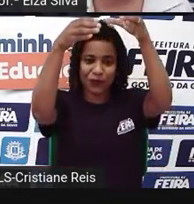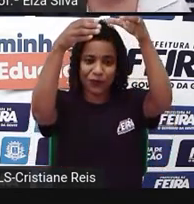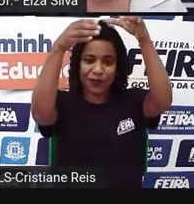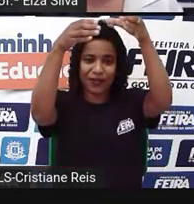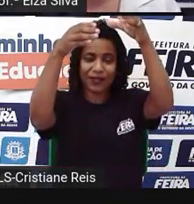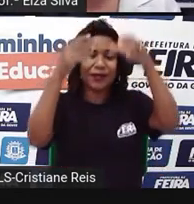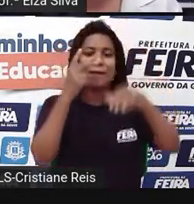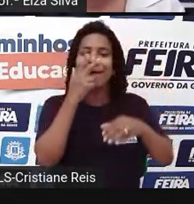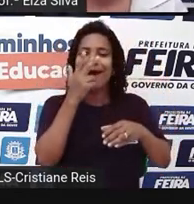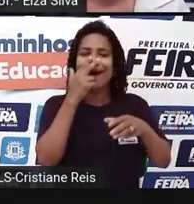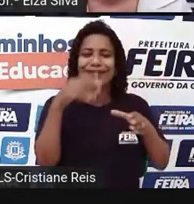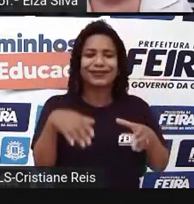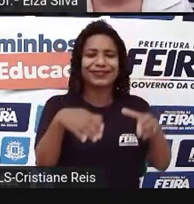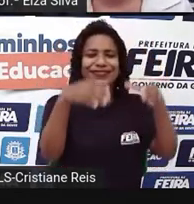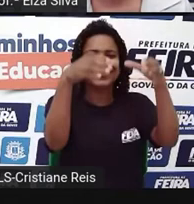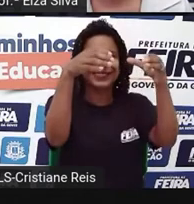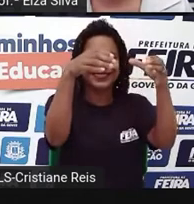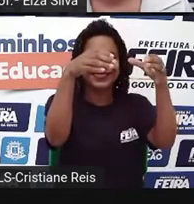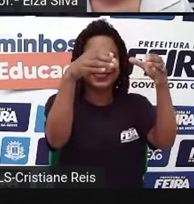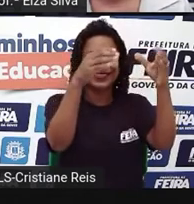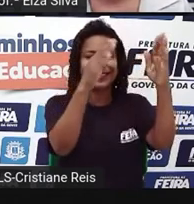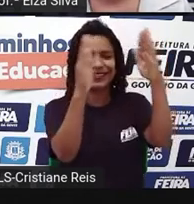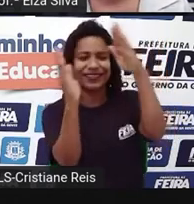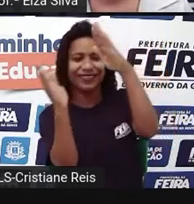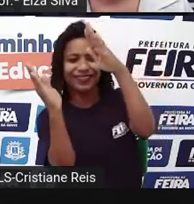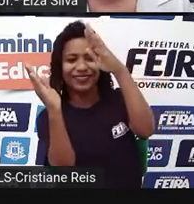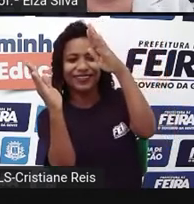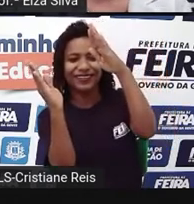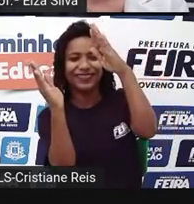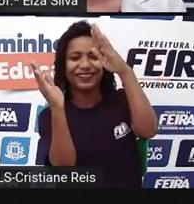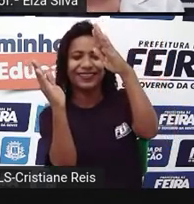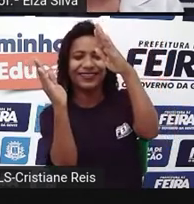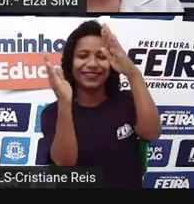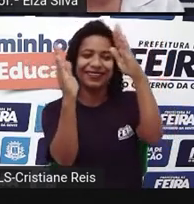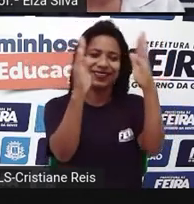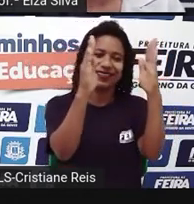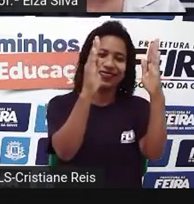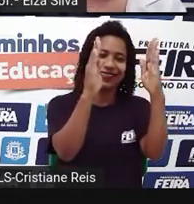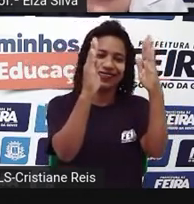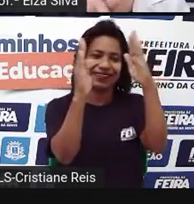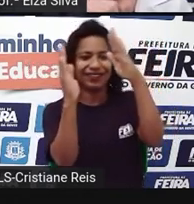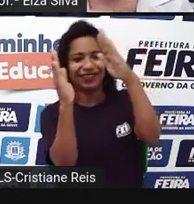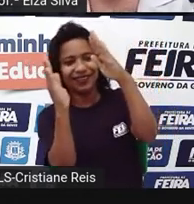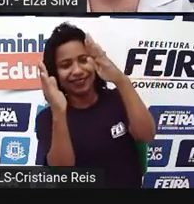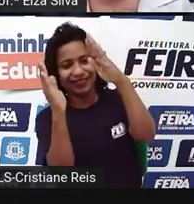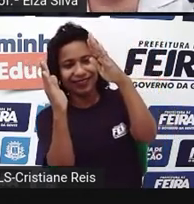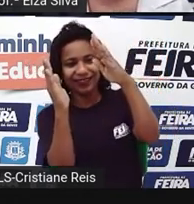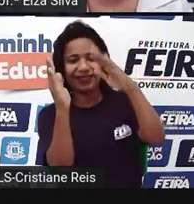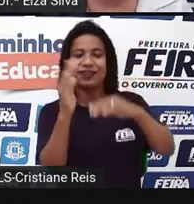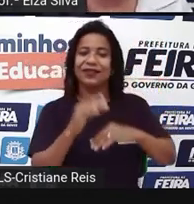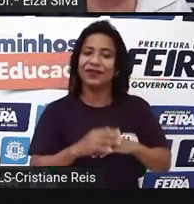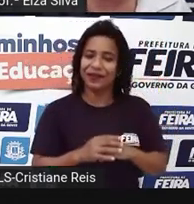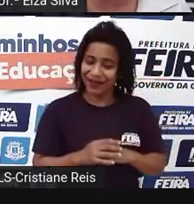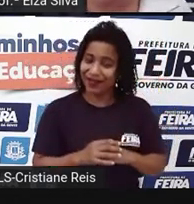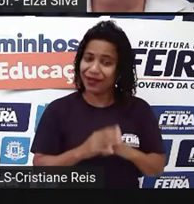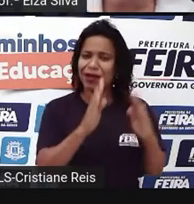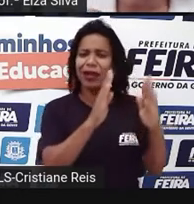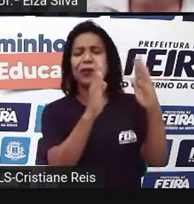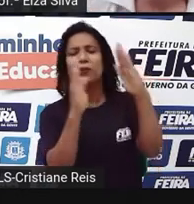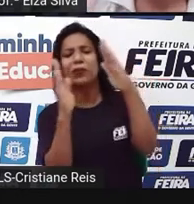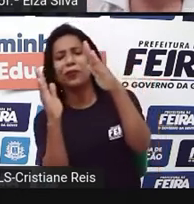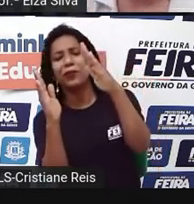de torre pendente, não é? Porque ela está inclinada e tem uma razão para isso que eu vou